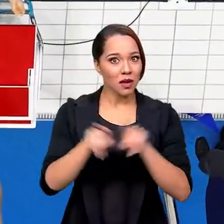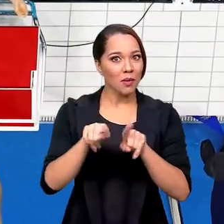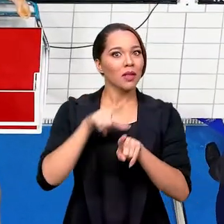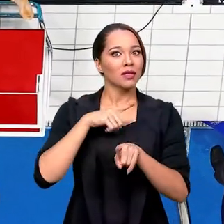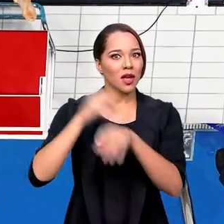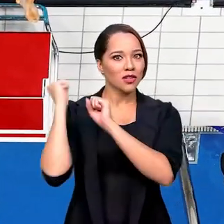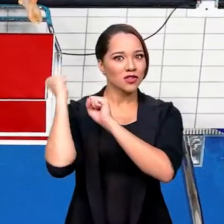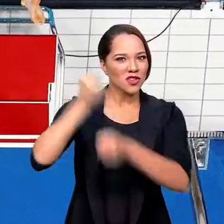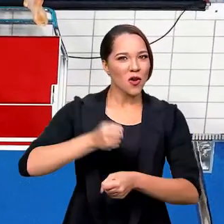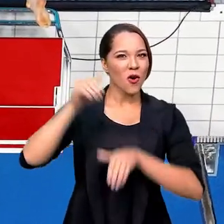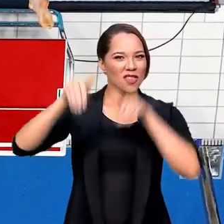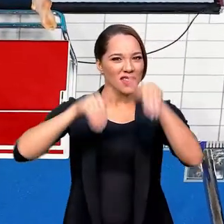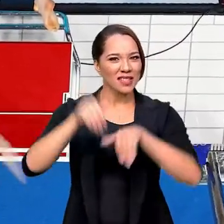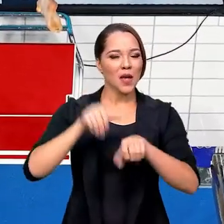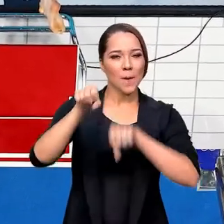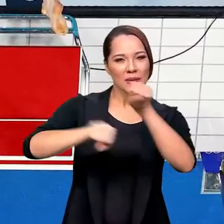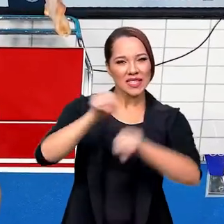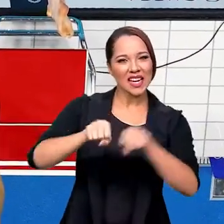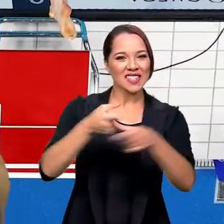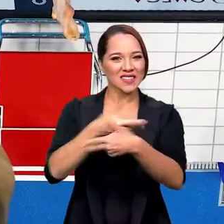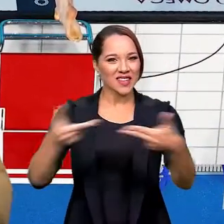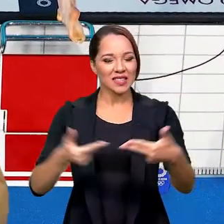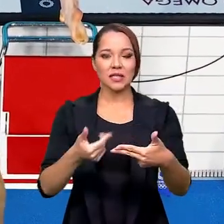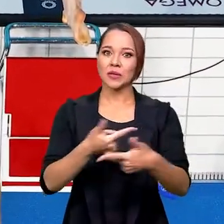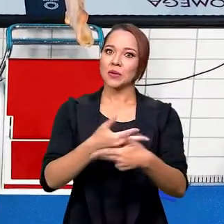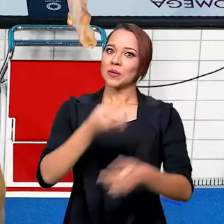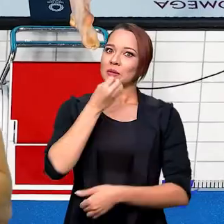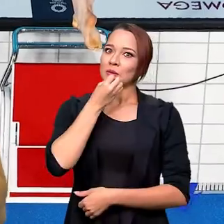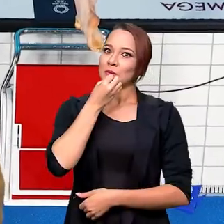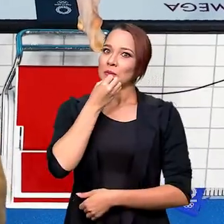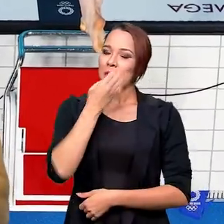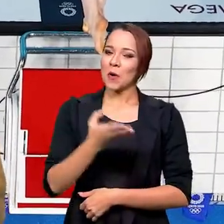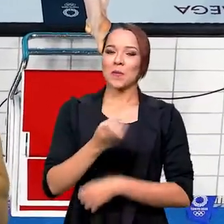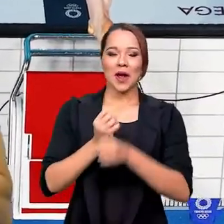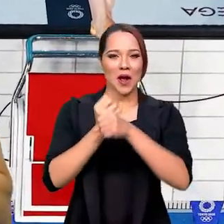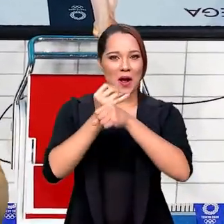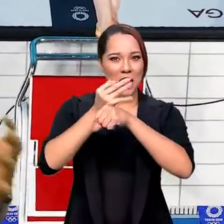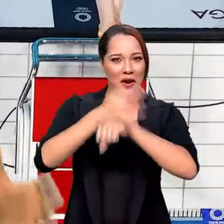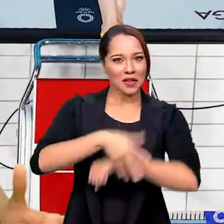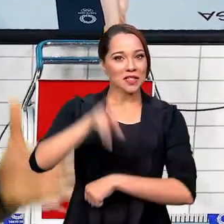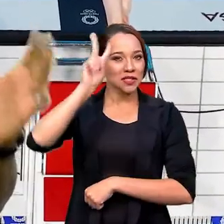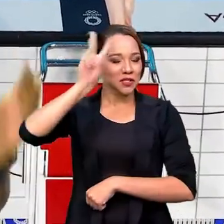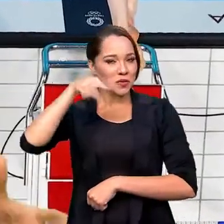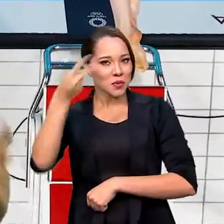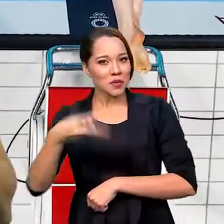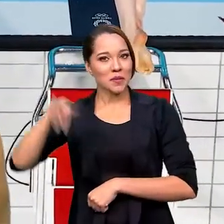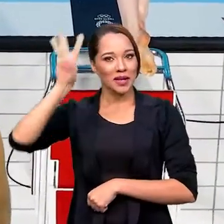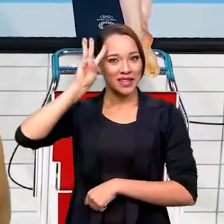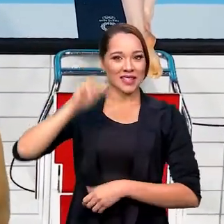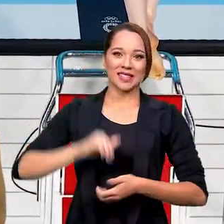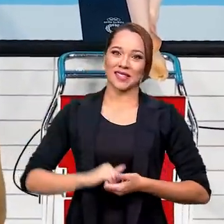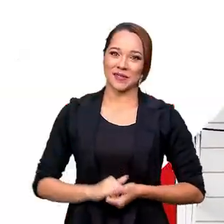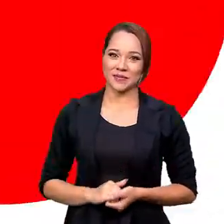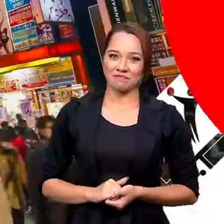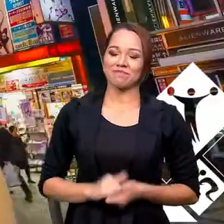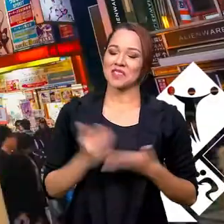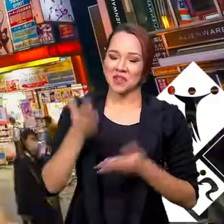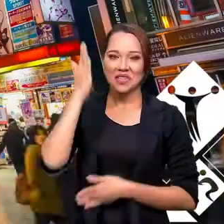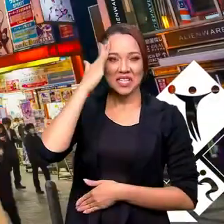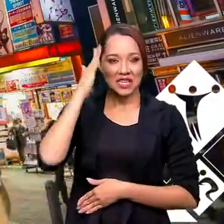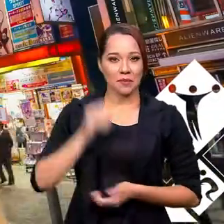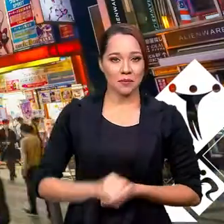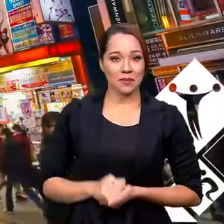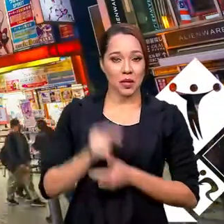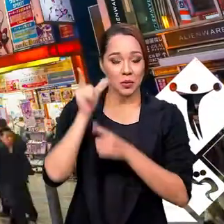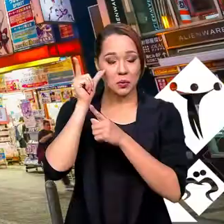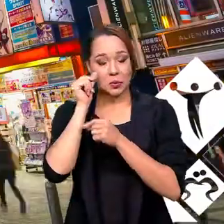ligado que também tem judô, triatlo, natação, tem muita coisa boa para acontecer nessa madrugada de segunda para terça.